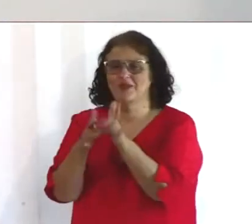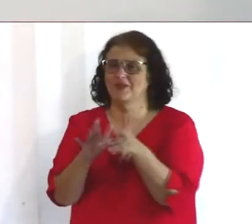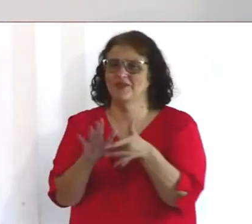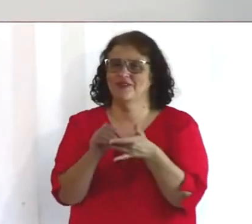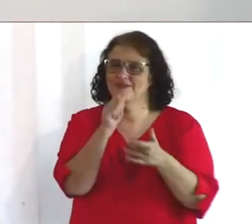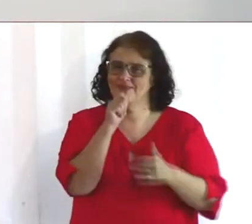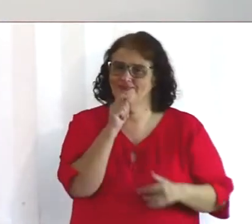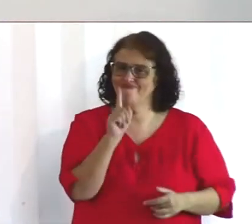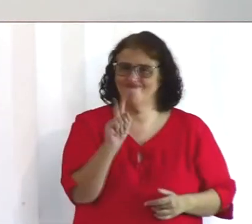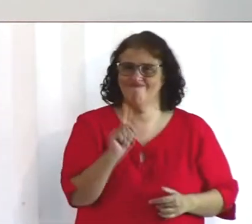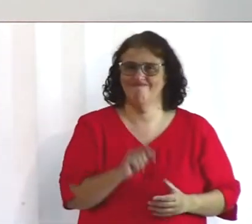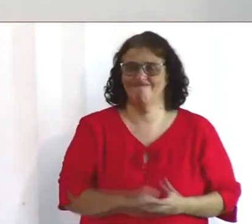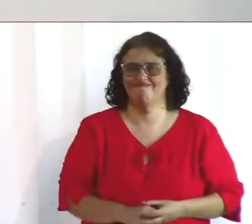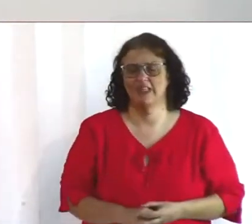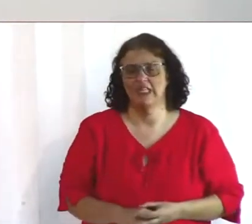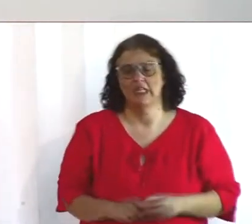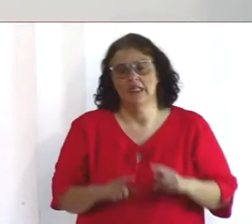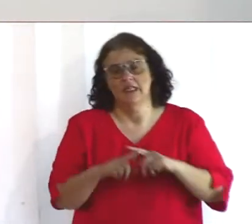alerta.